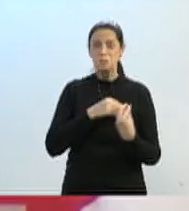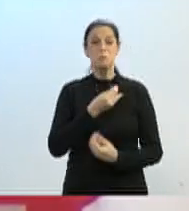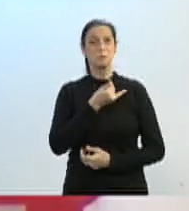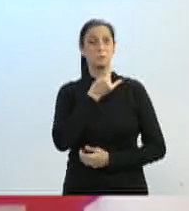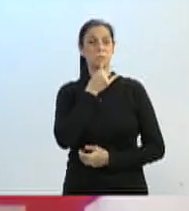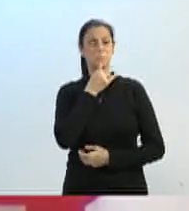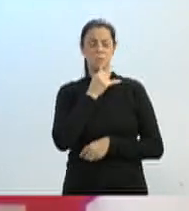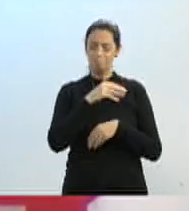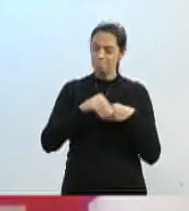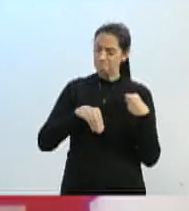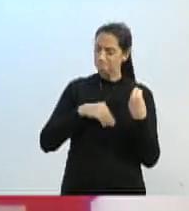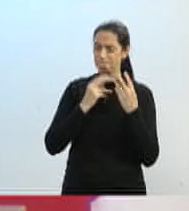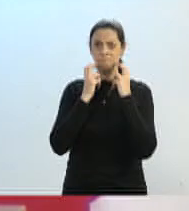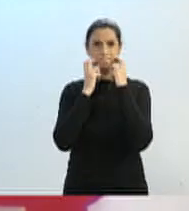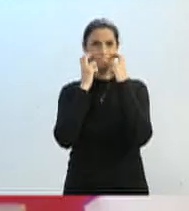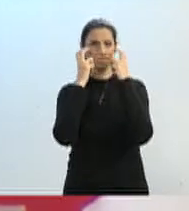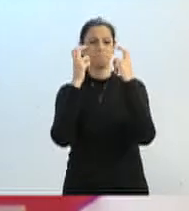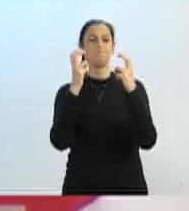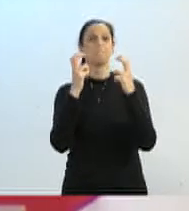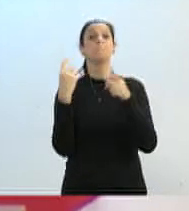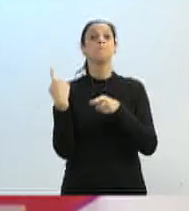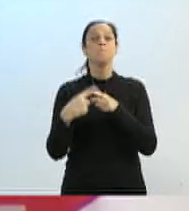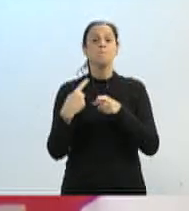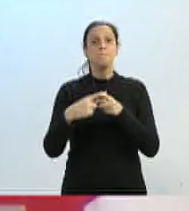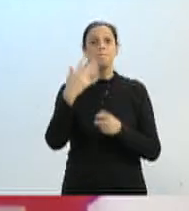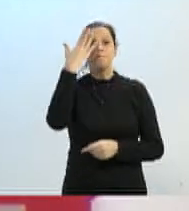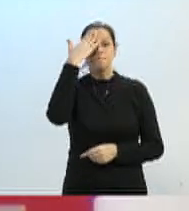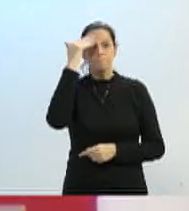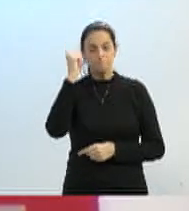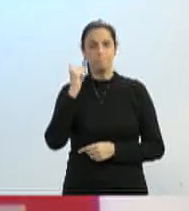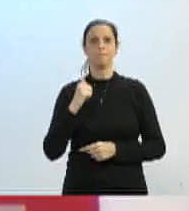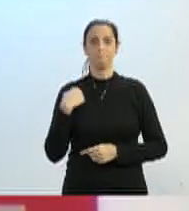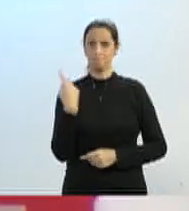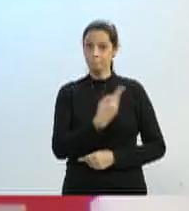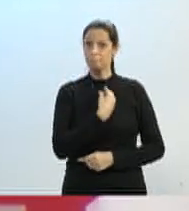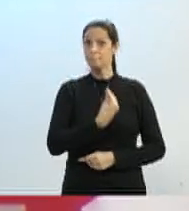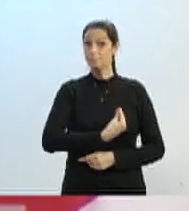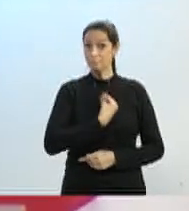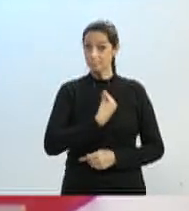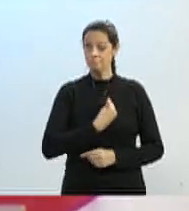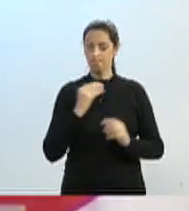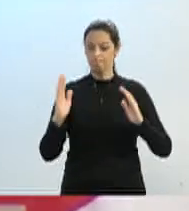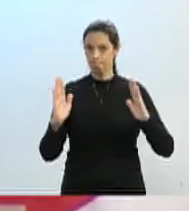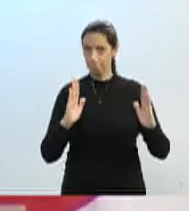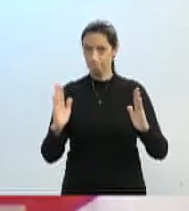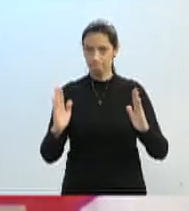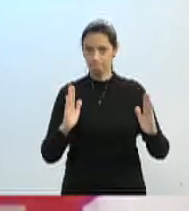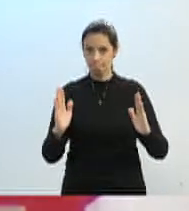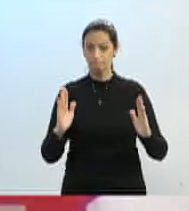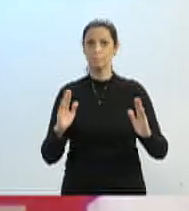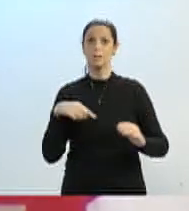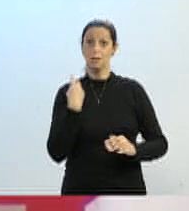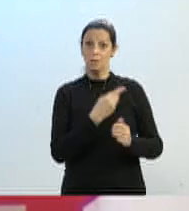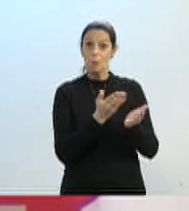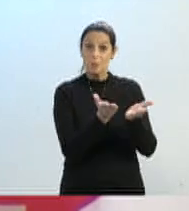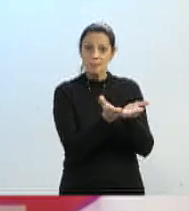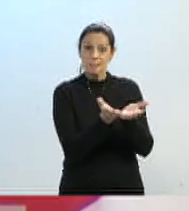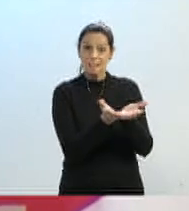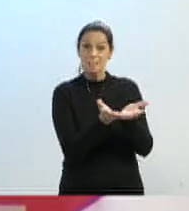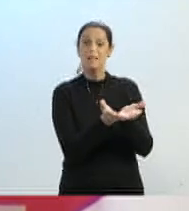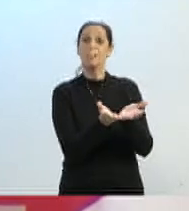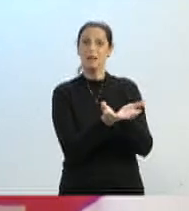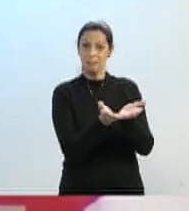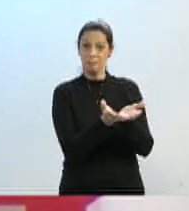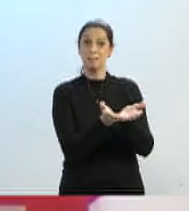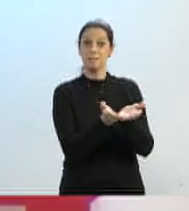de vergonha, por saber que nós estamos vivendo dias em que nós cristãos estamos tendo